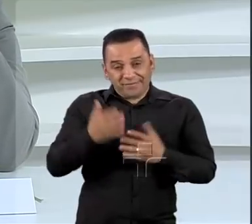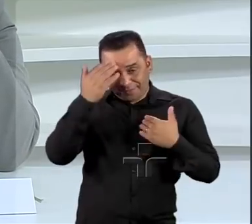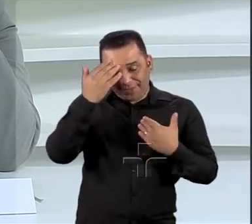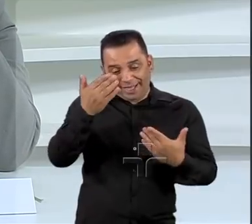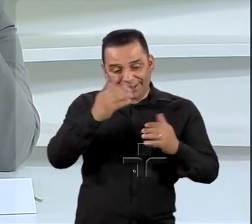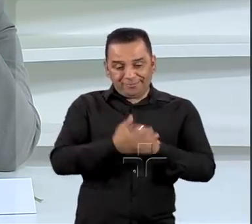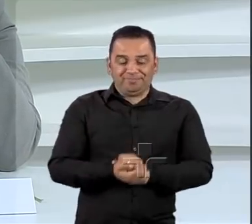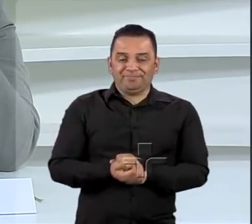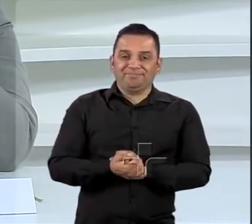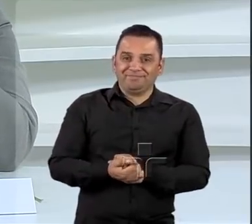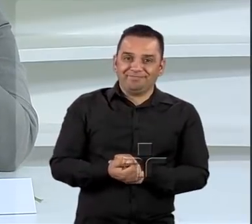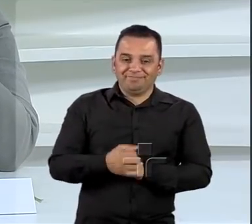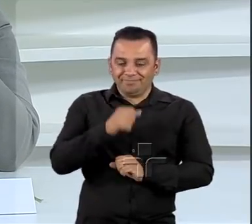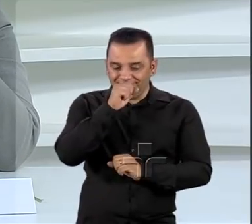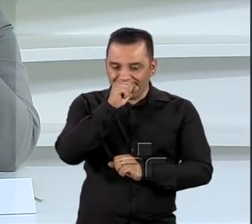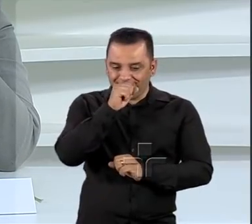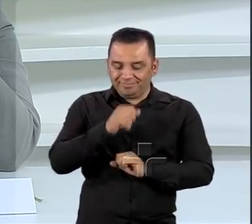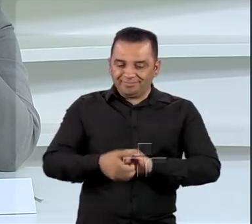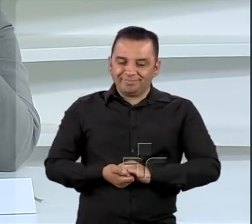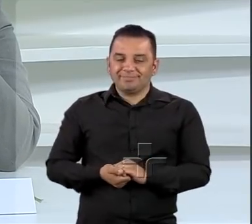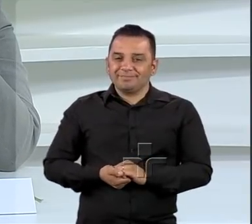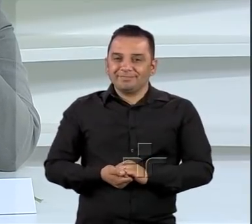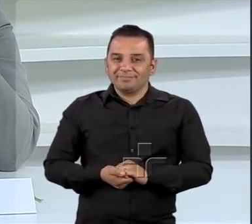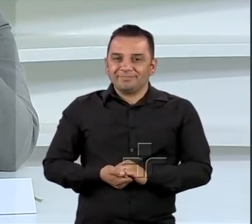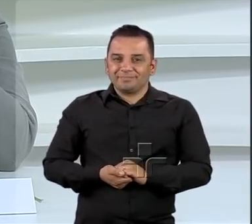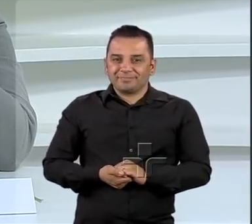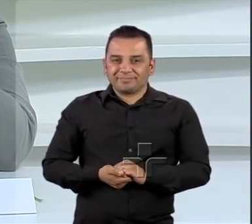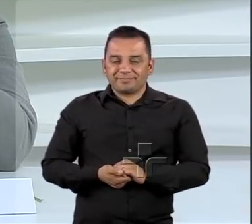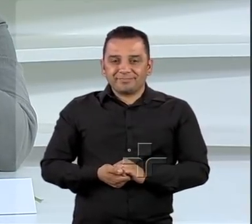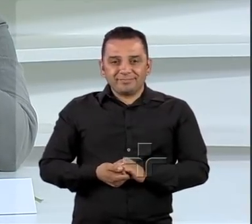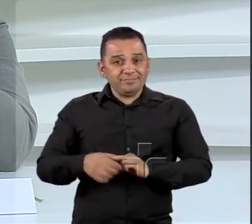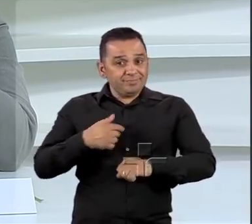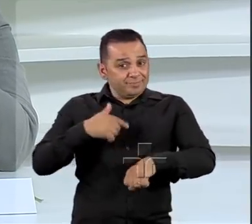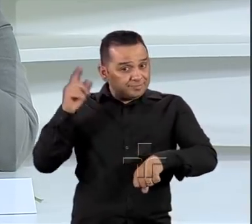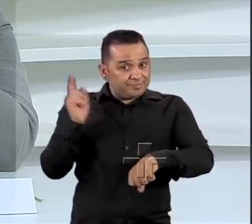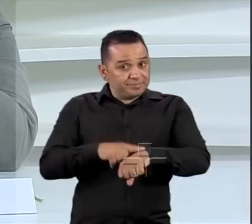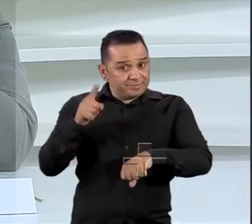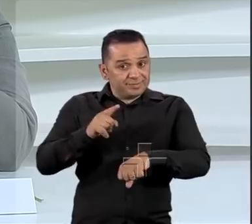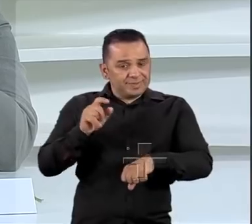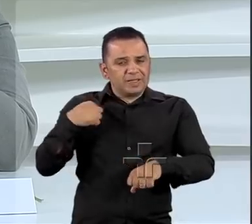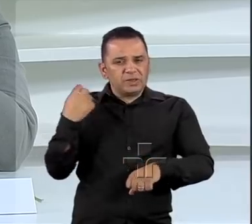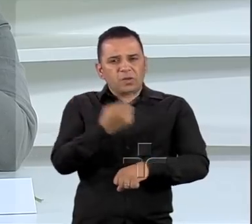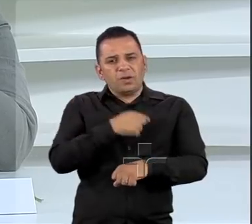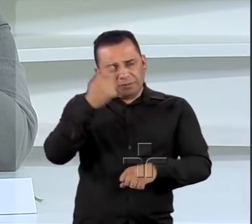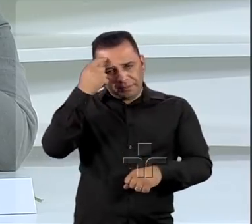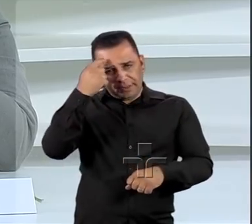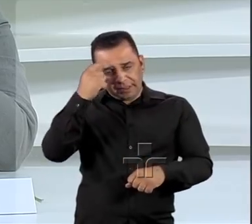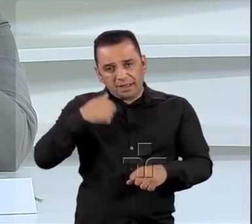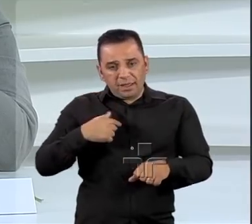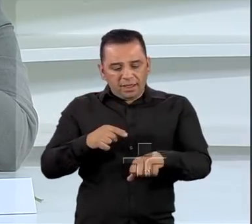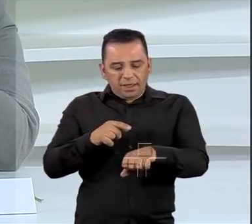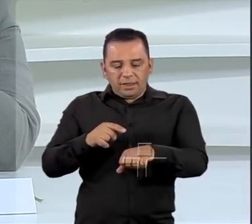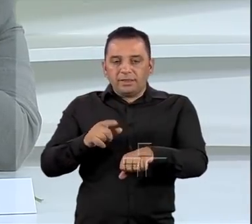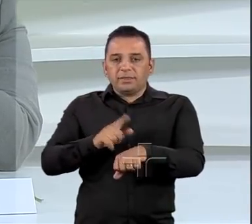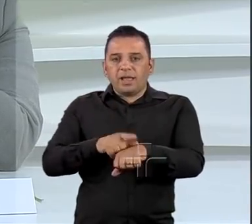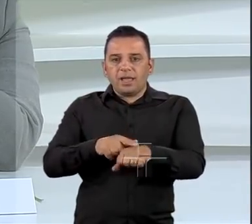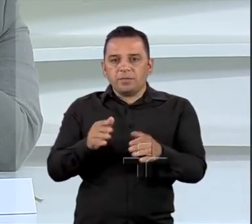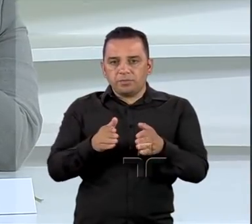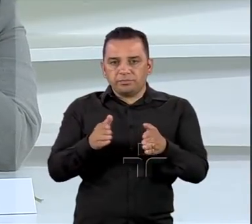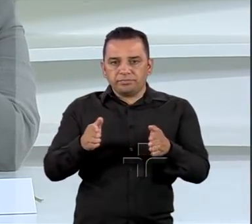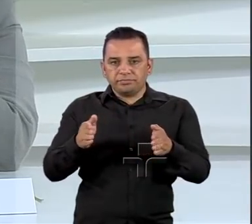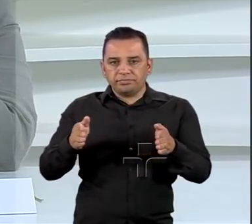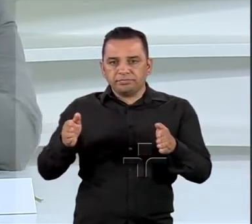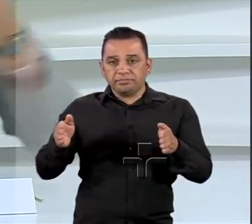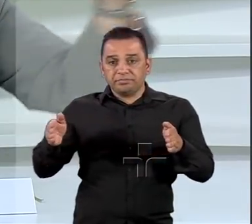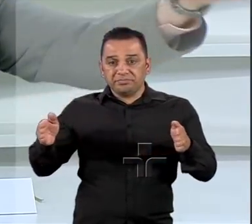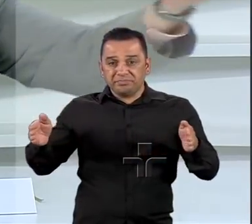Ricardo. Bom, de ação imediata, claro que a gente tem que pensar em curto, médio e longo prazo, né? Só vou pegar o de